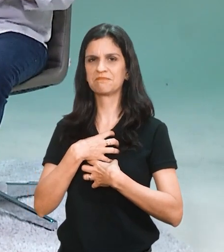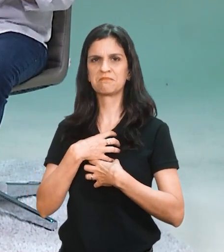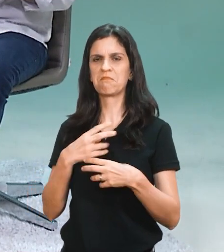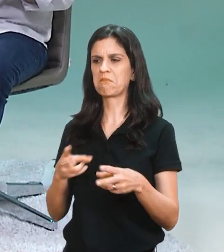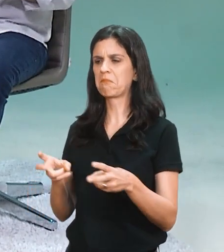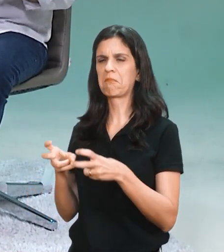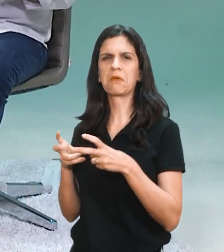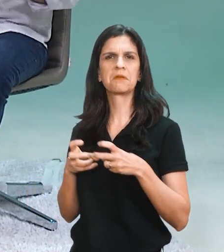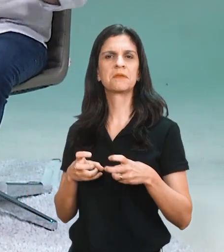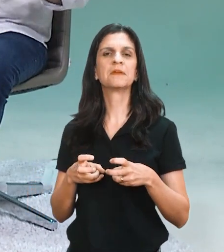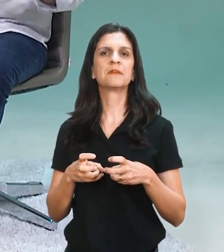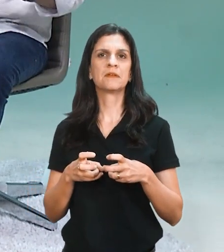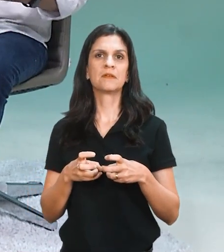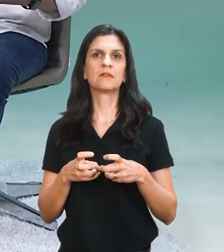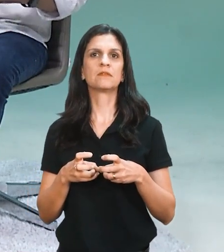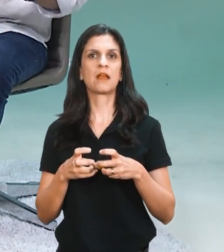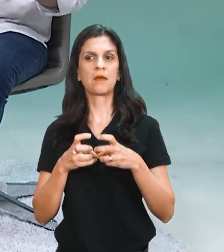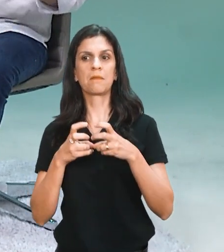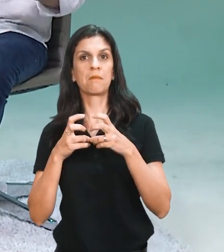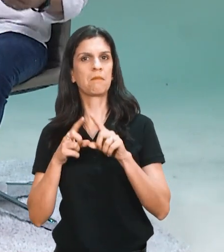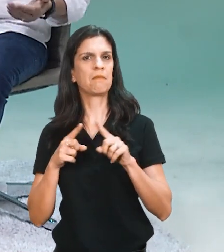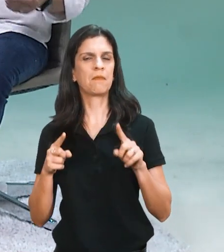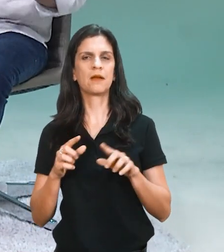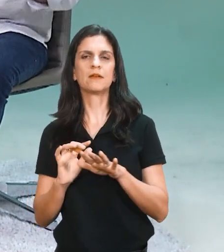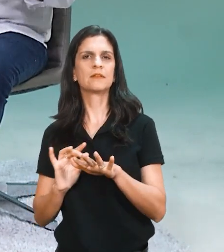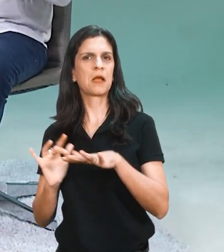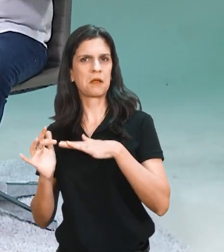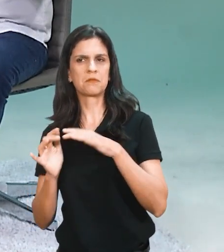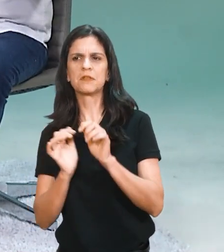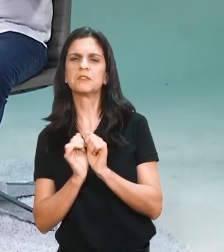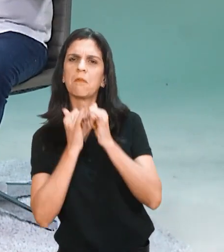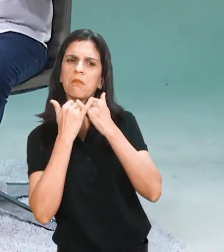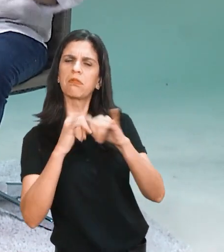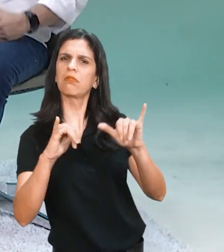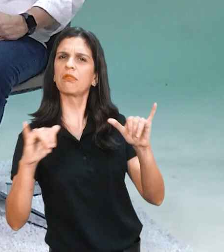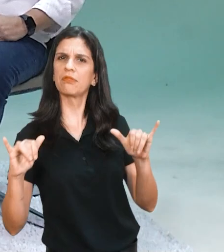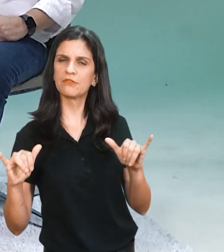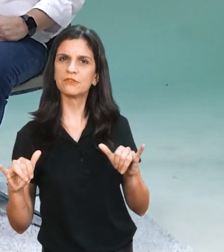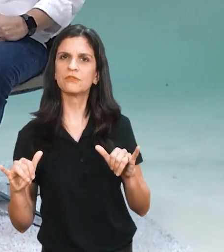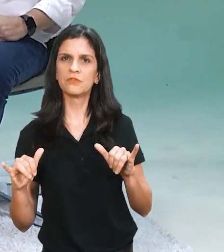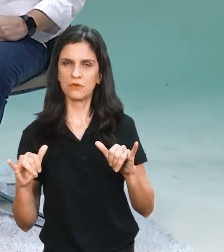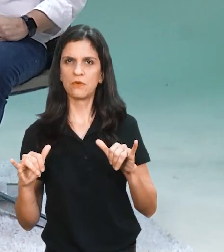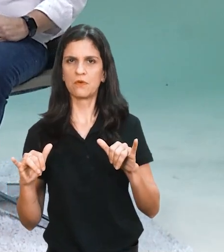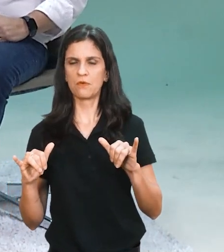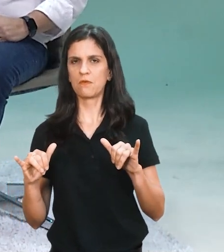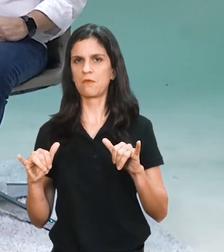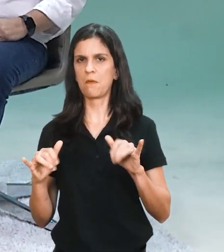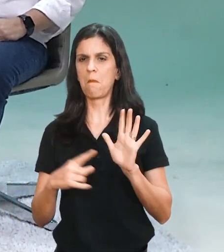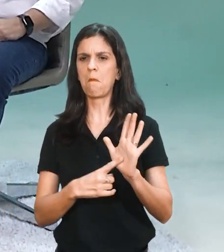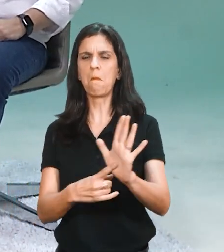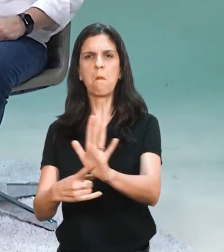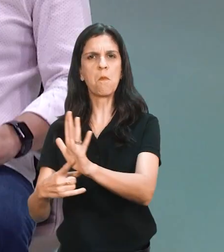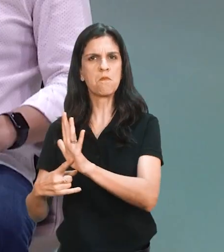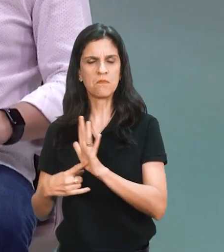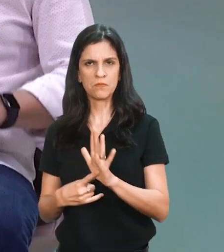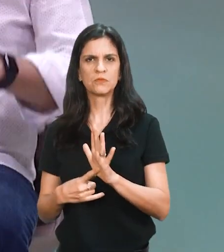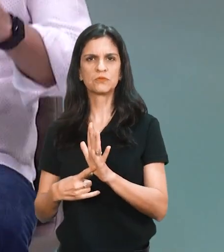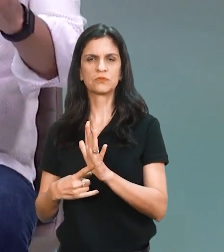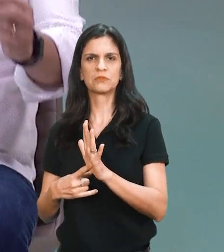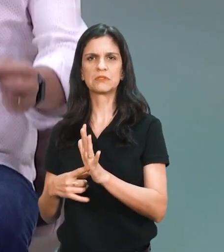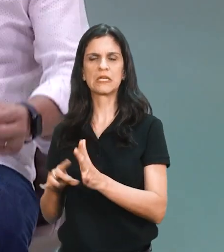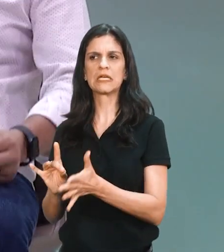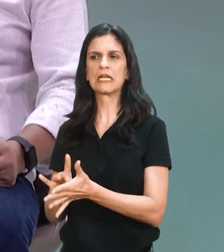em contrapartida, isso foi para a mídia nos acompanhou nesse processo, quer dizer, já começaram